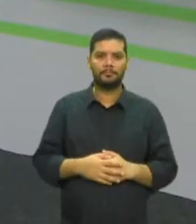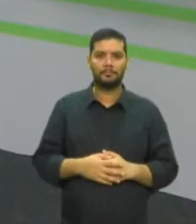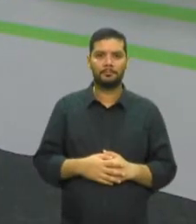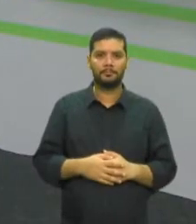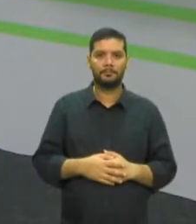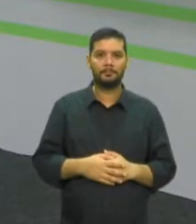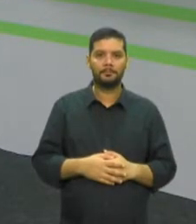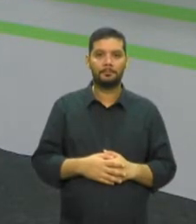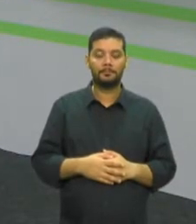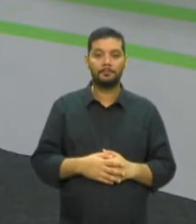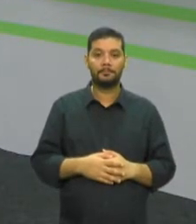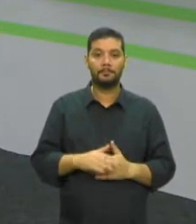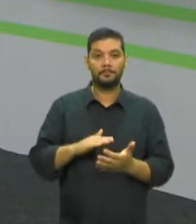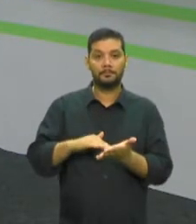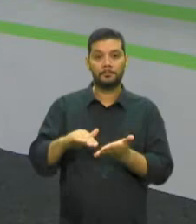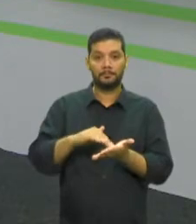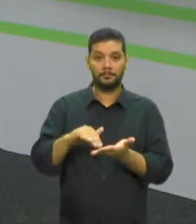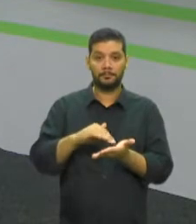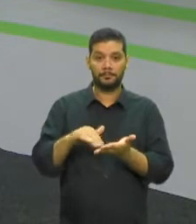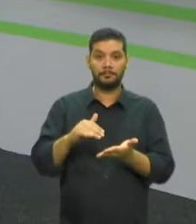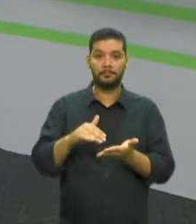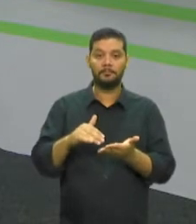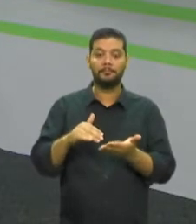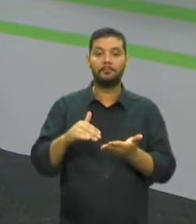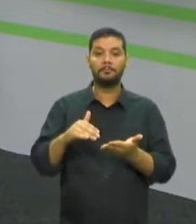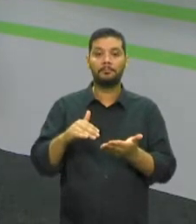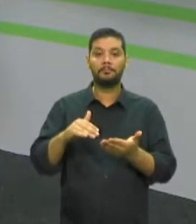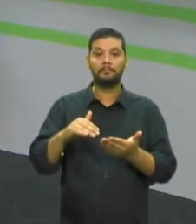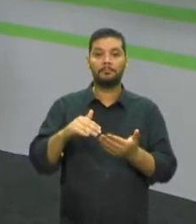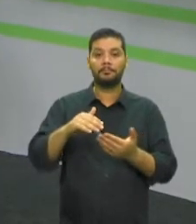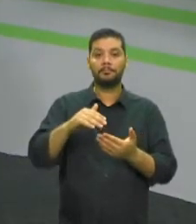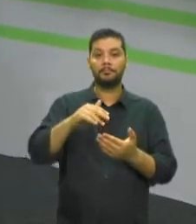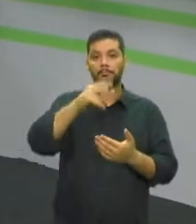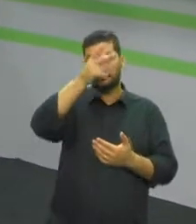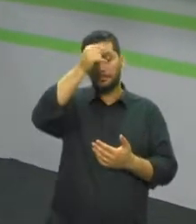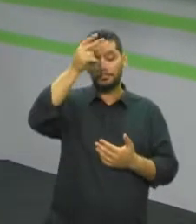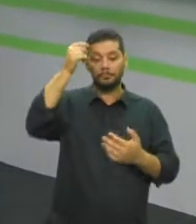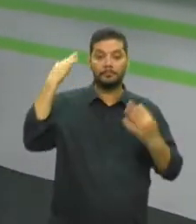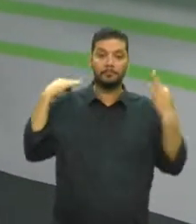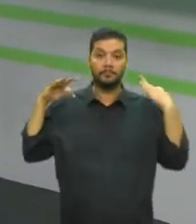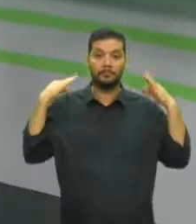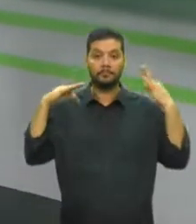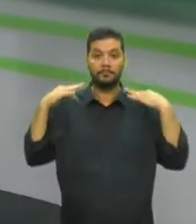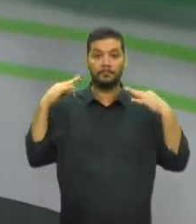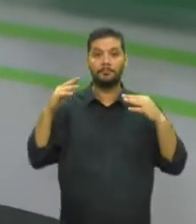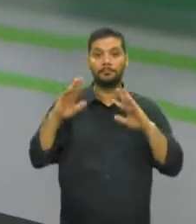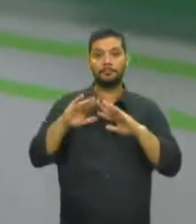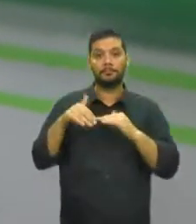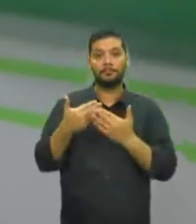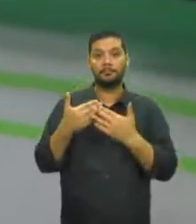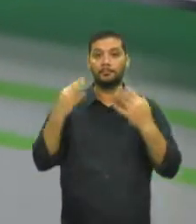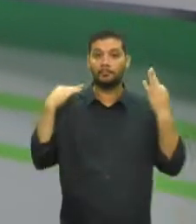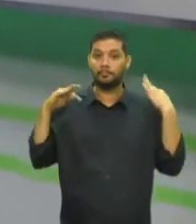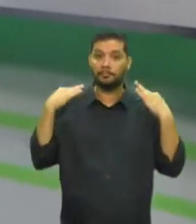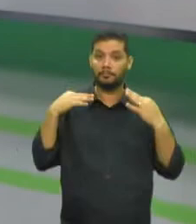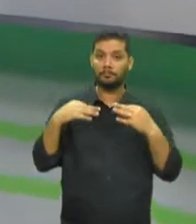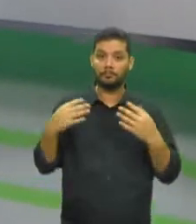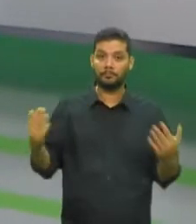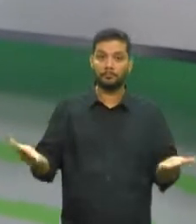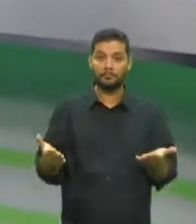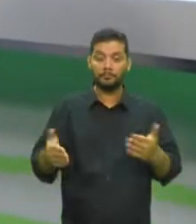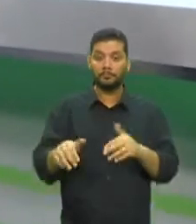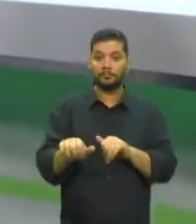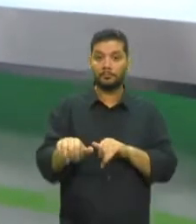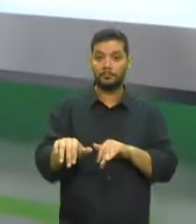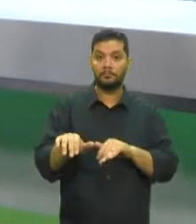A Secretaria Municipal do Turismo, por meio da Escola do Turismo de Fortaleza, lançou neste mês de setembro uma série